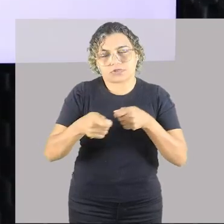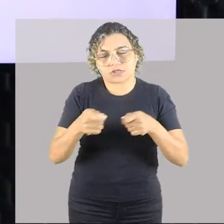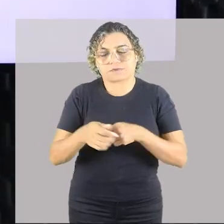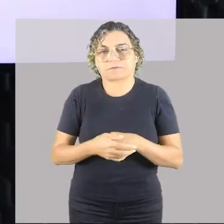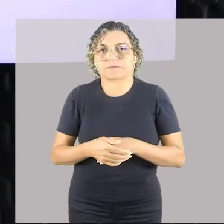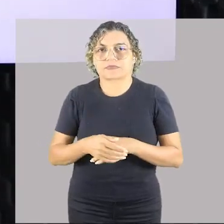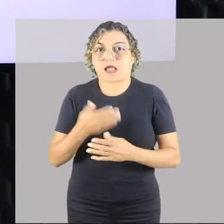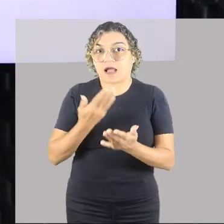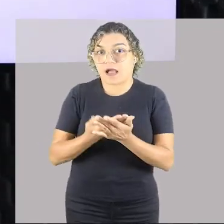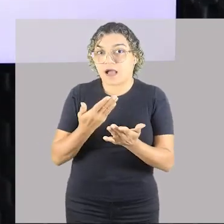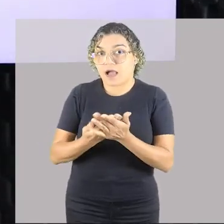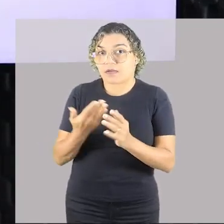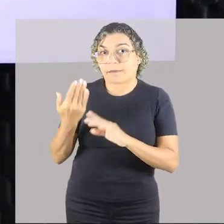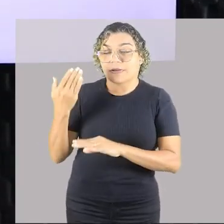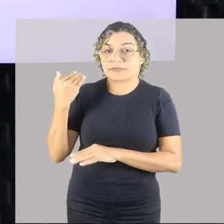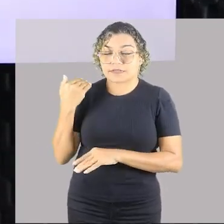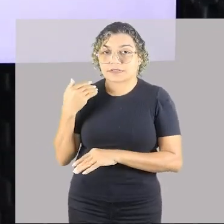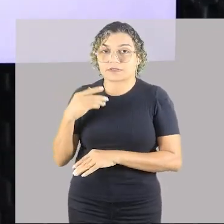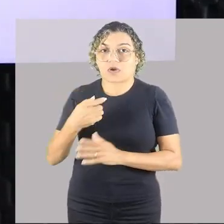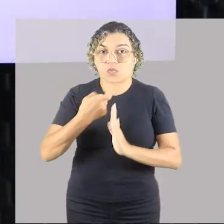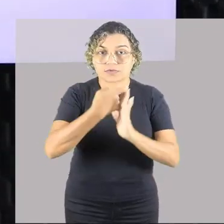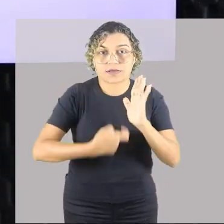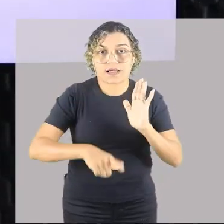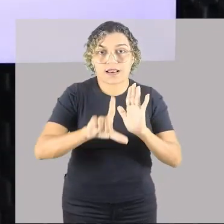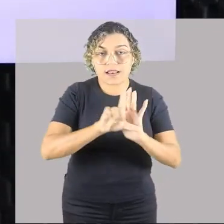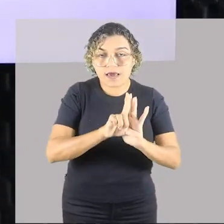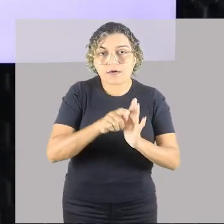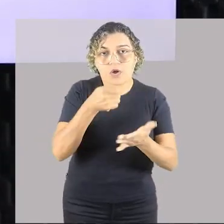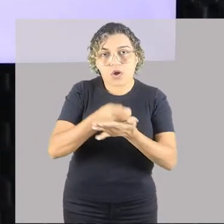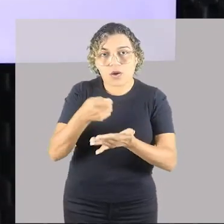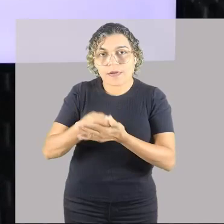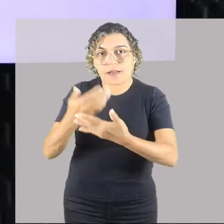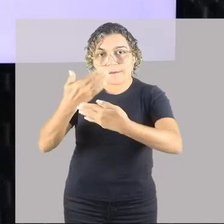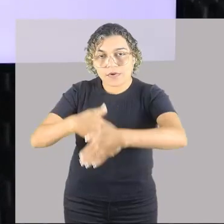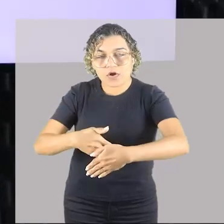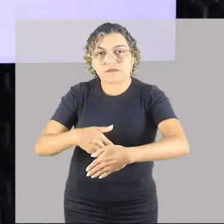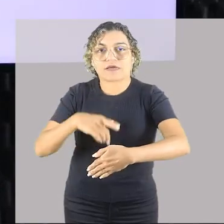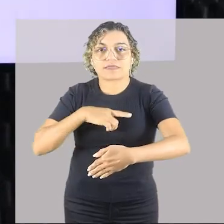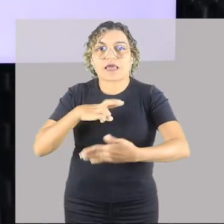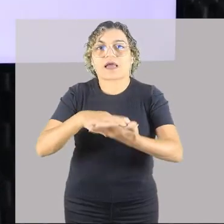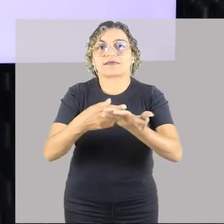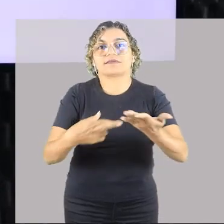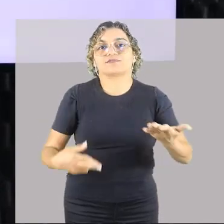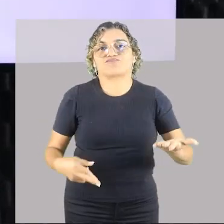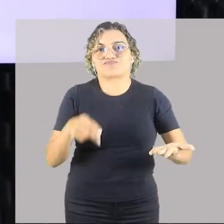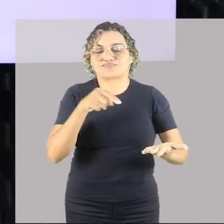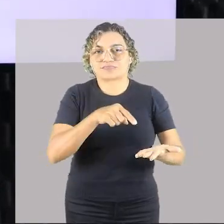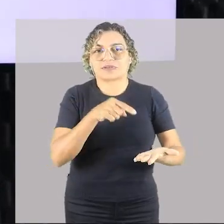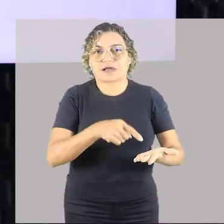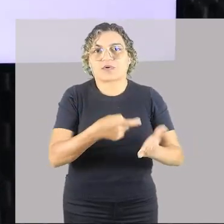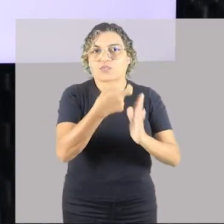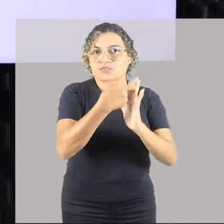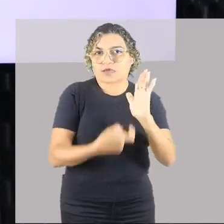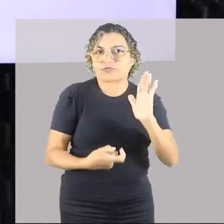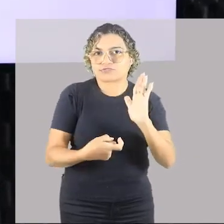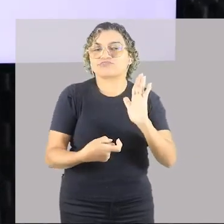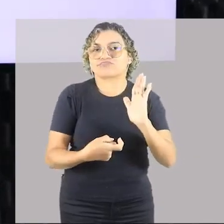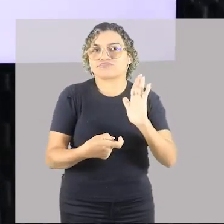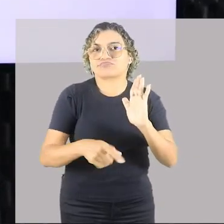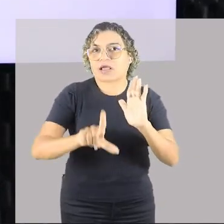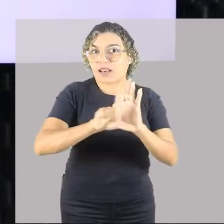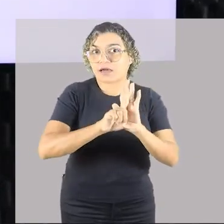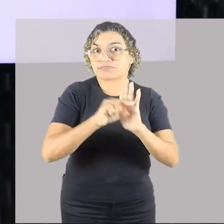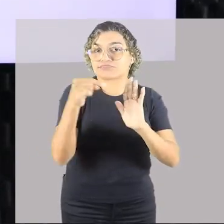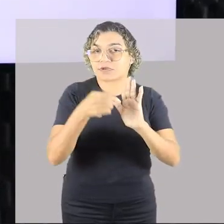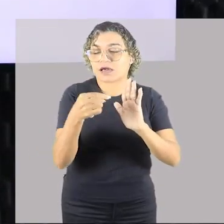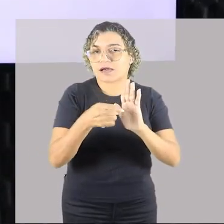como a gente viu na aula passada, o texto da lei que é cobrado na prova é exatamente a redação que está lá no texto legal. Se você